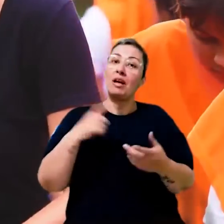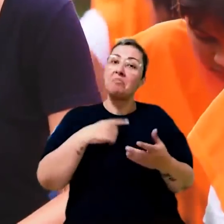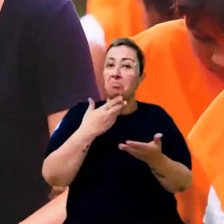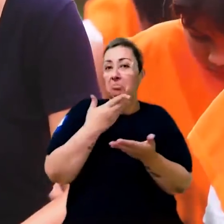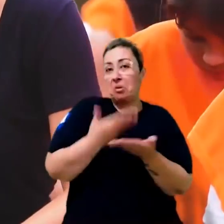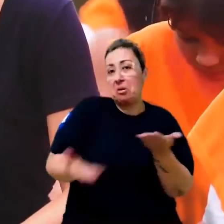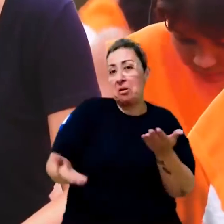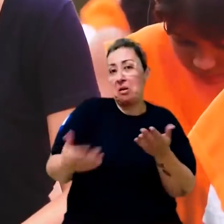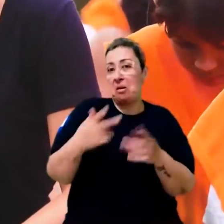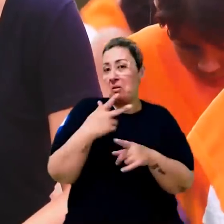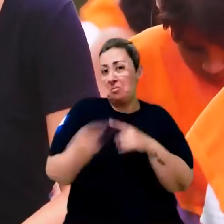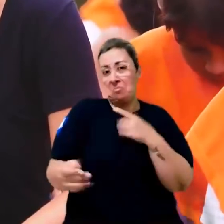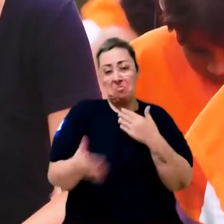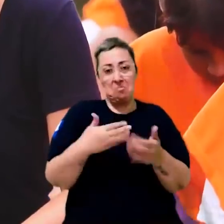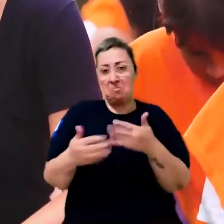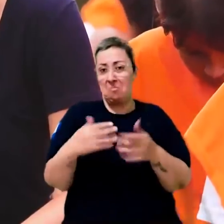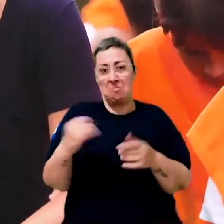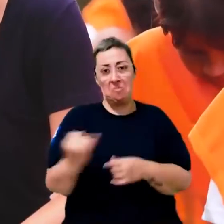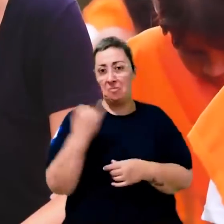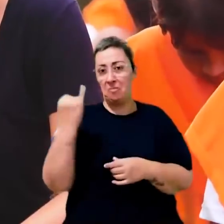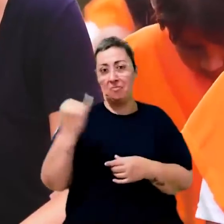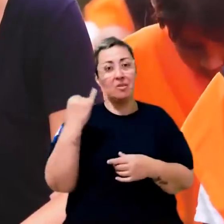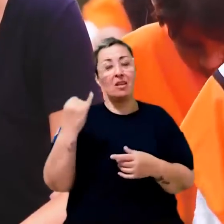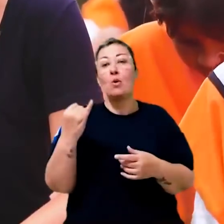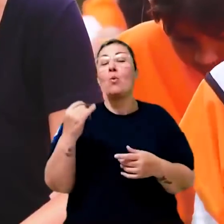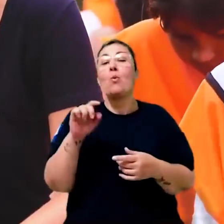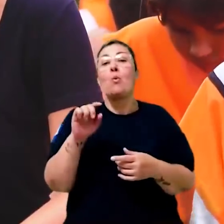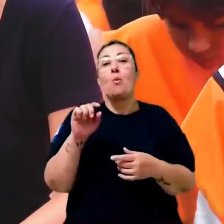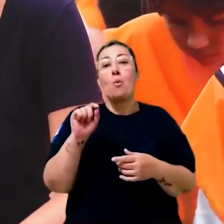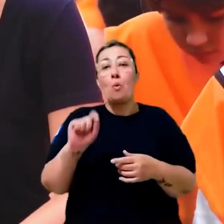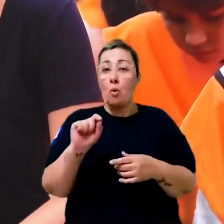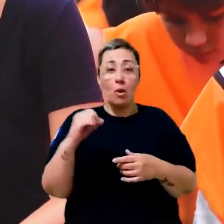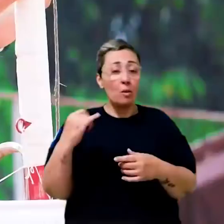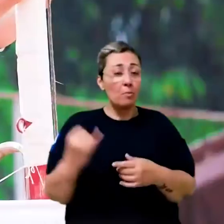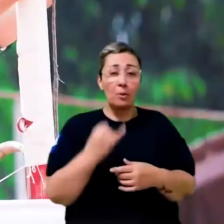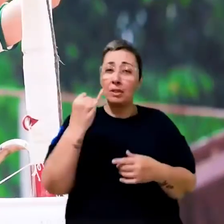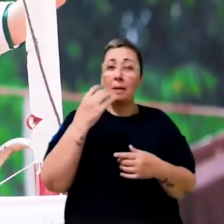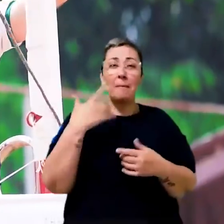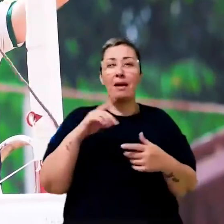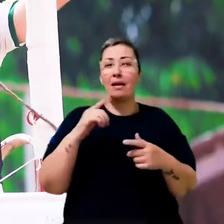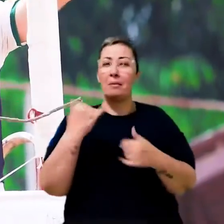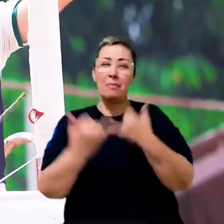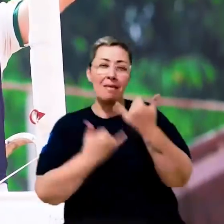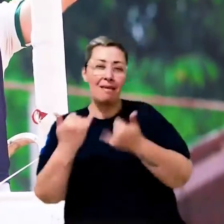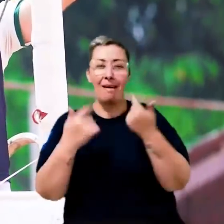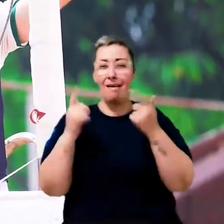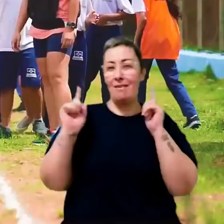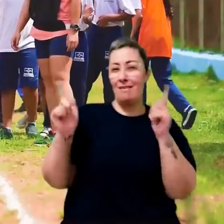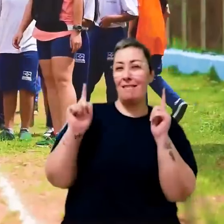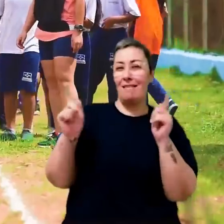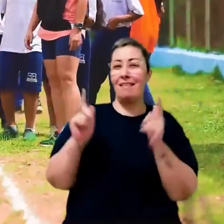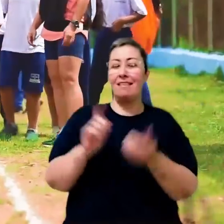perder, ganhar, assim, não tem tanta importância. O importante é se brincar, se divertir.